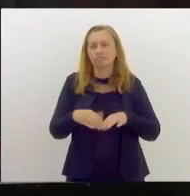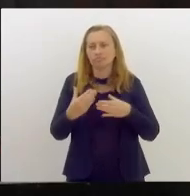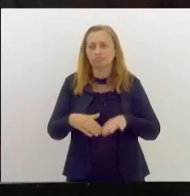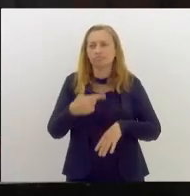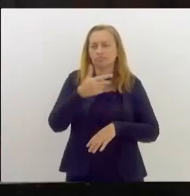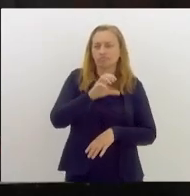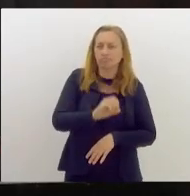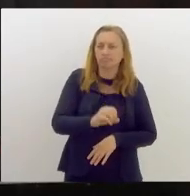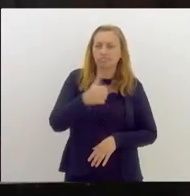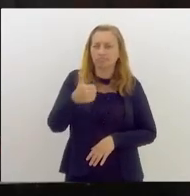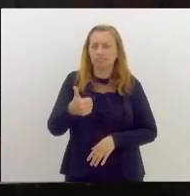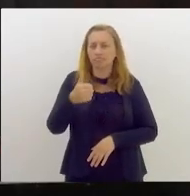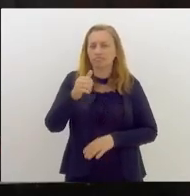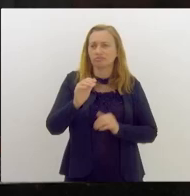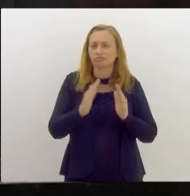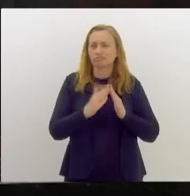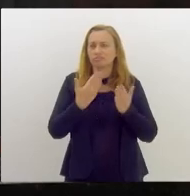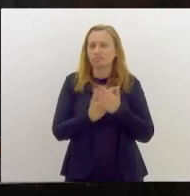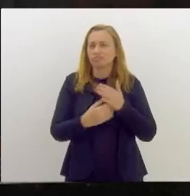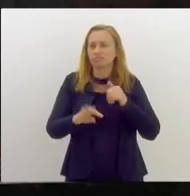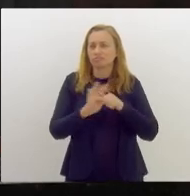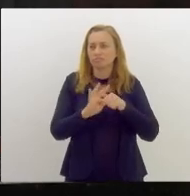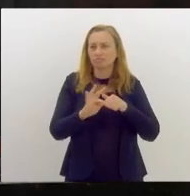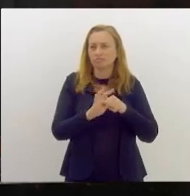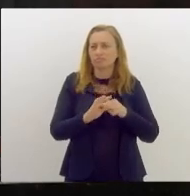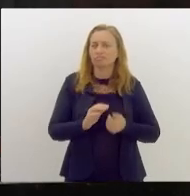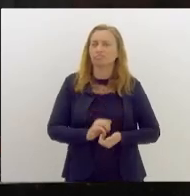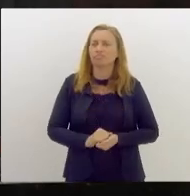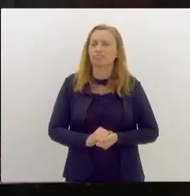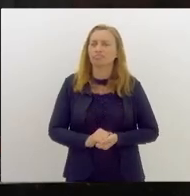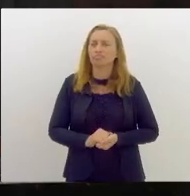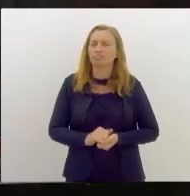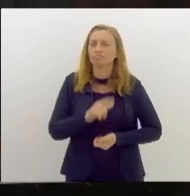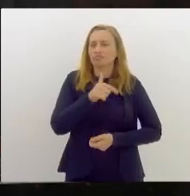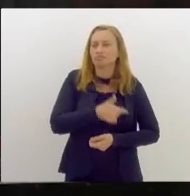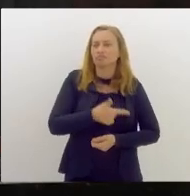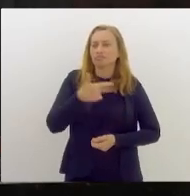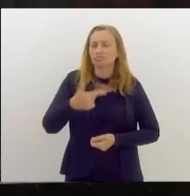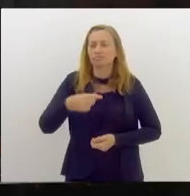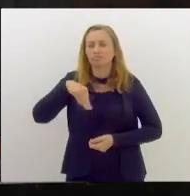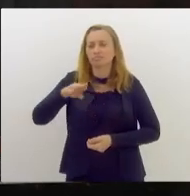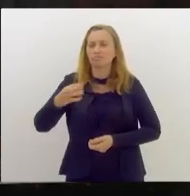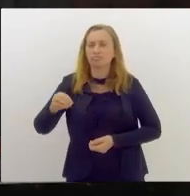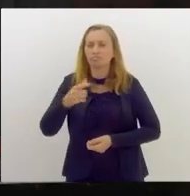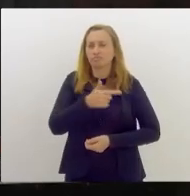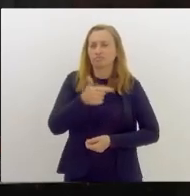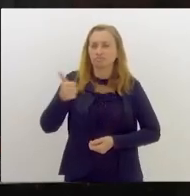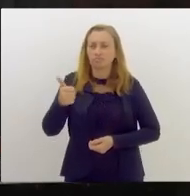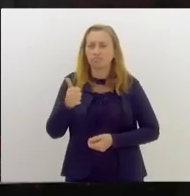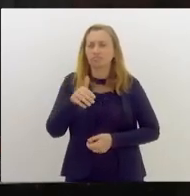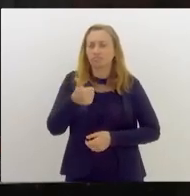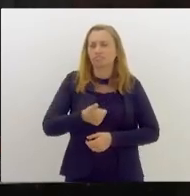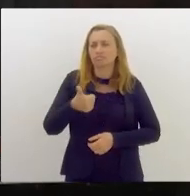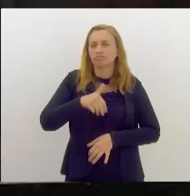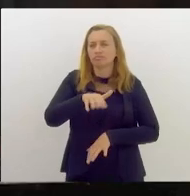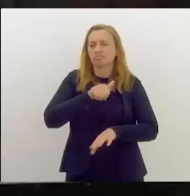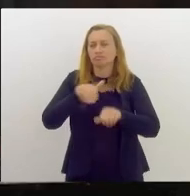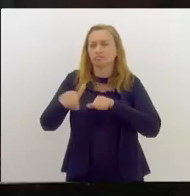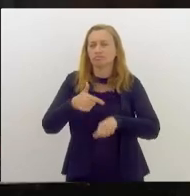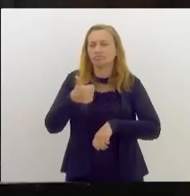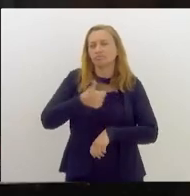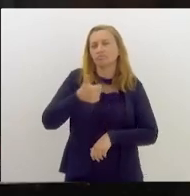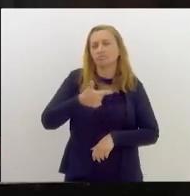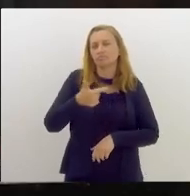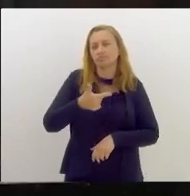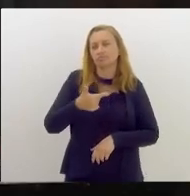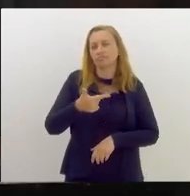2019 da Faetec a classificação final do concurso publicado em 22 de março de 2021 para primeira chamada 22 de Junho